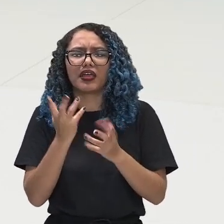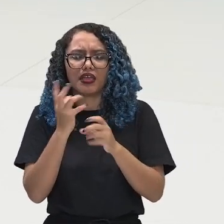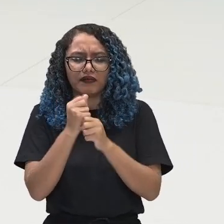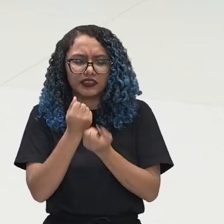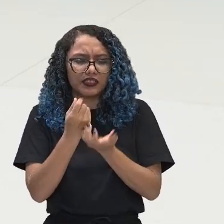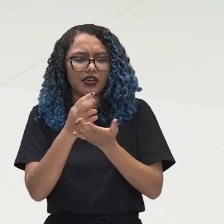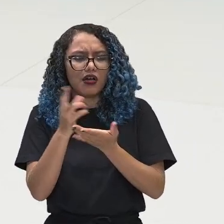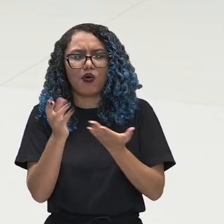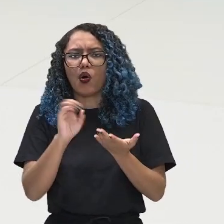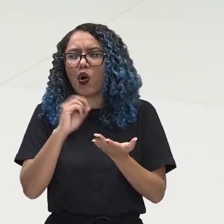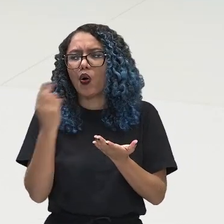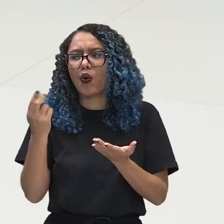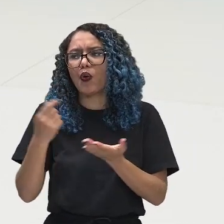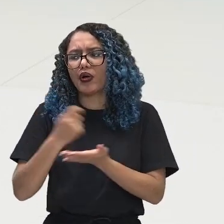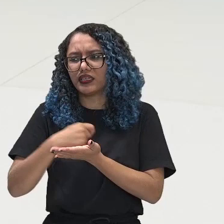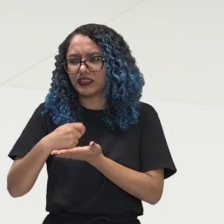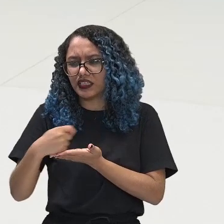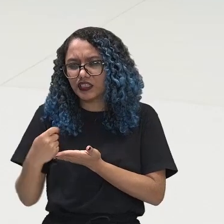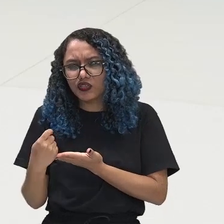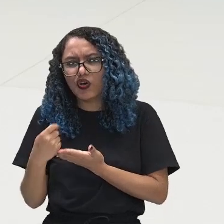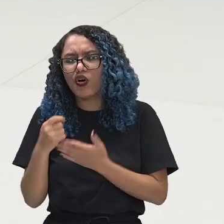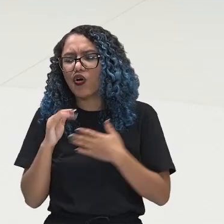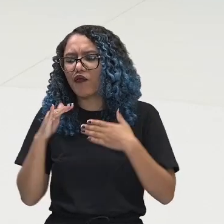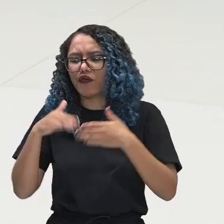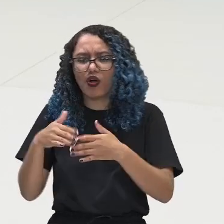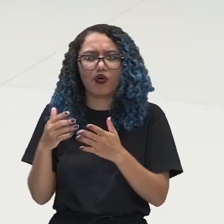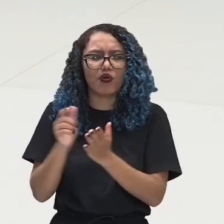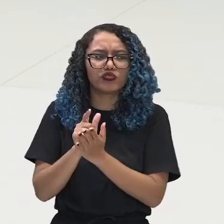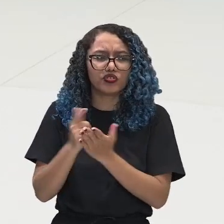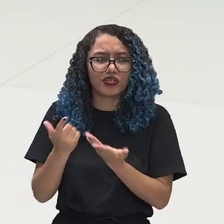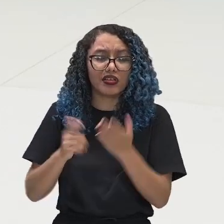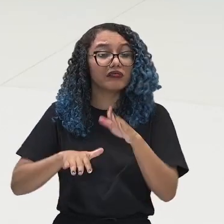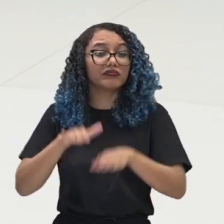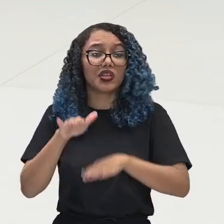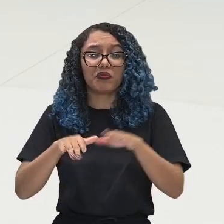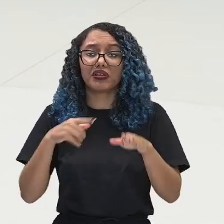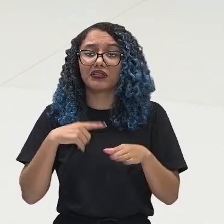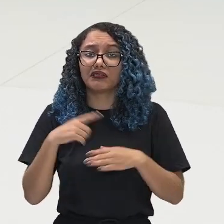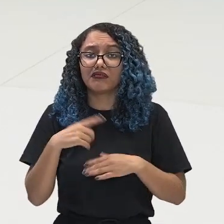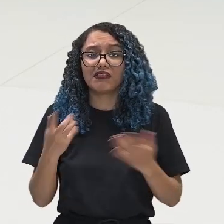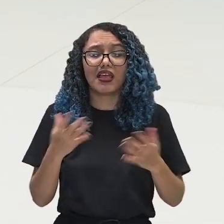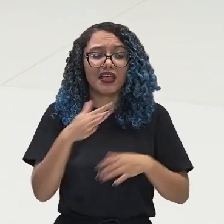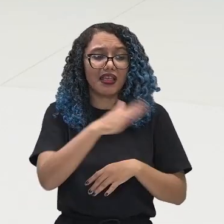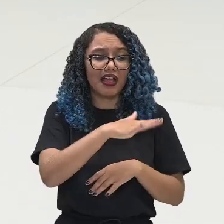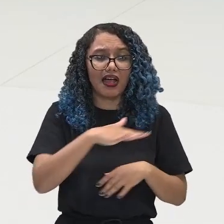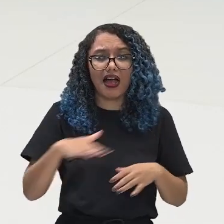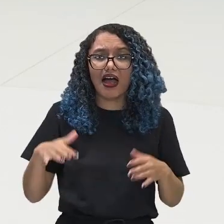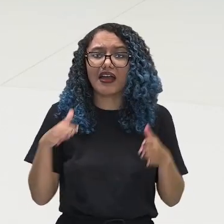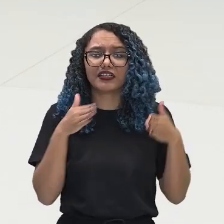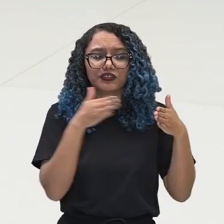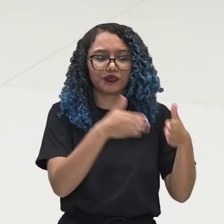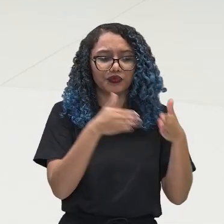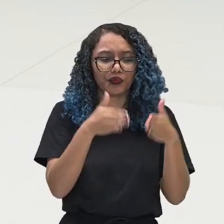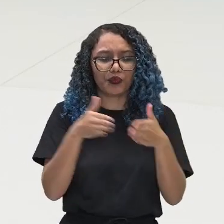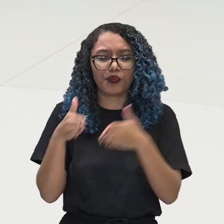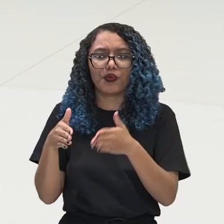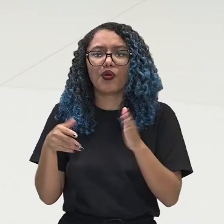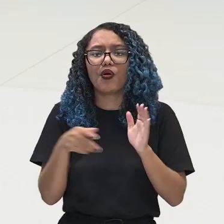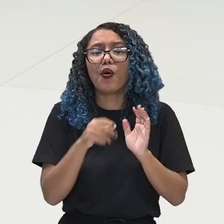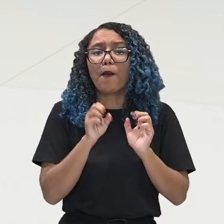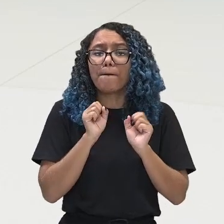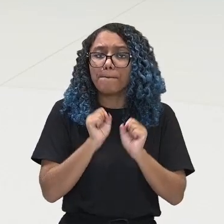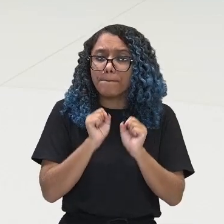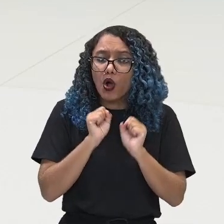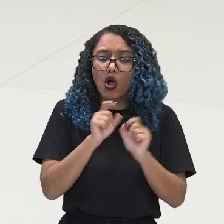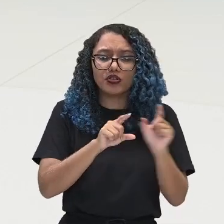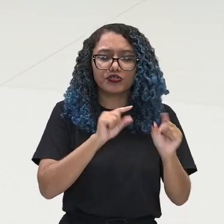um escritor de um jornal. Depende, tem muitas possibilidades que você pode aí escolher entre elas para